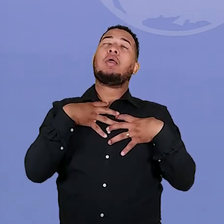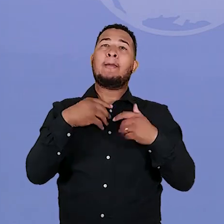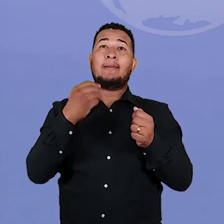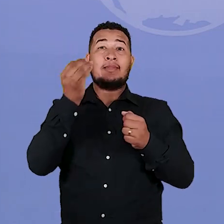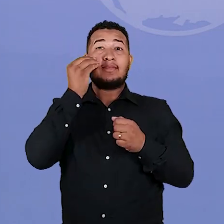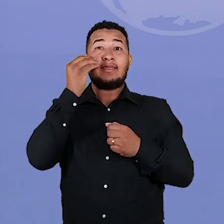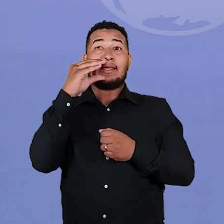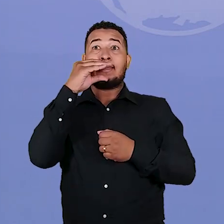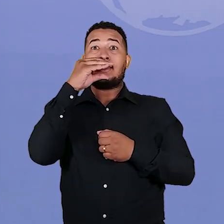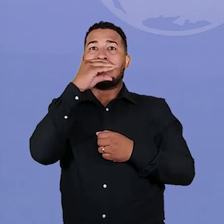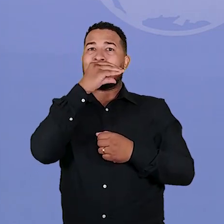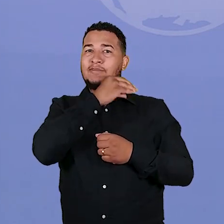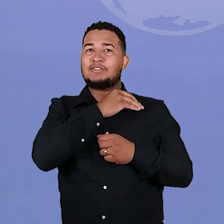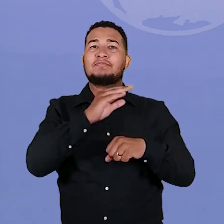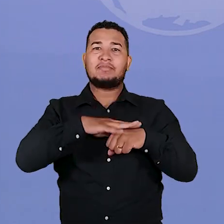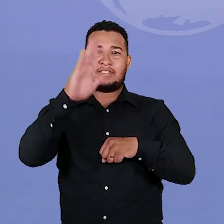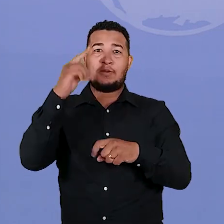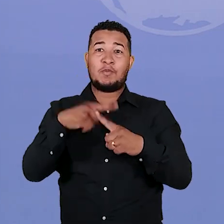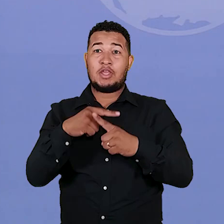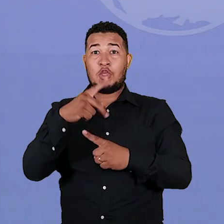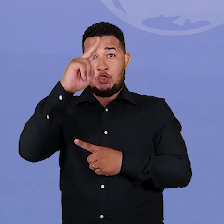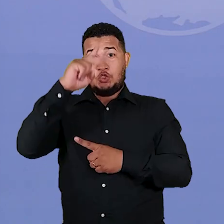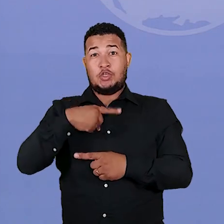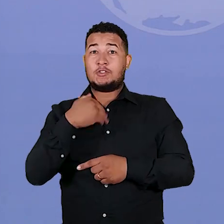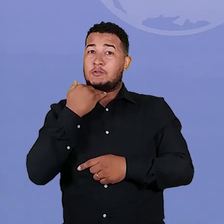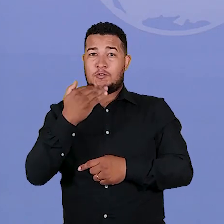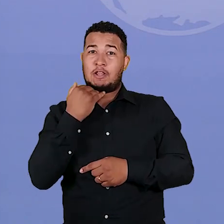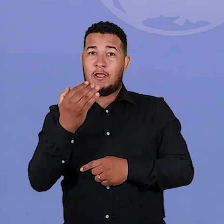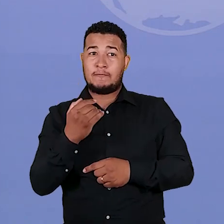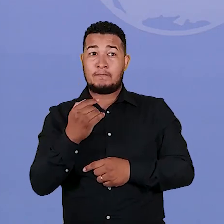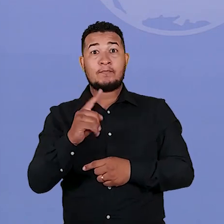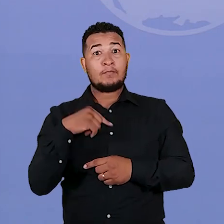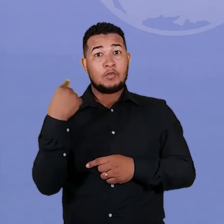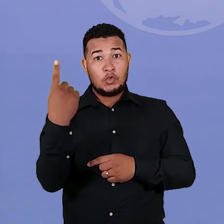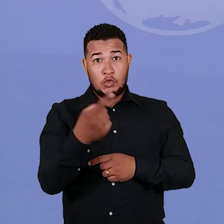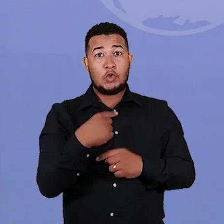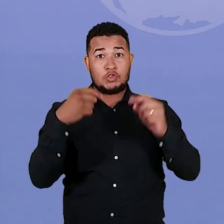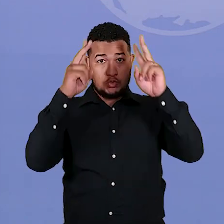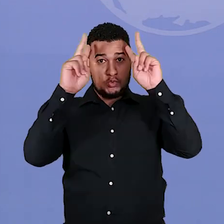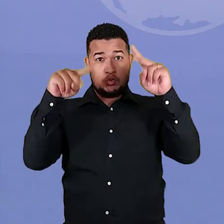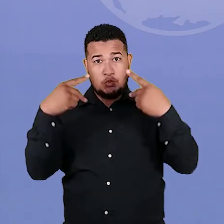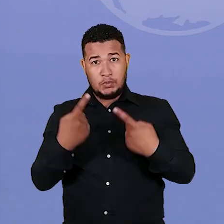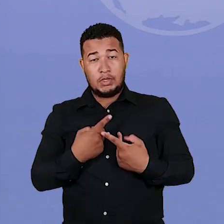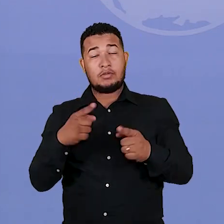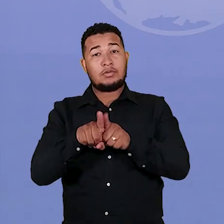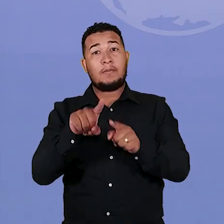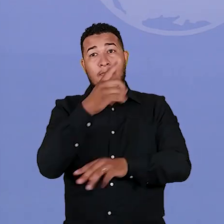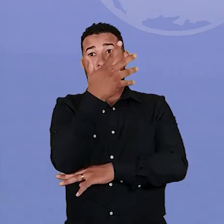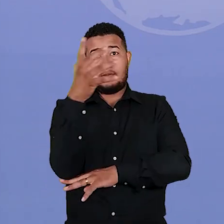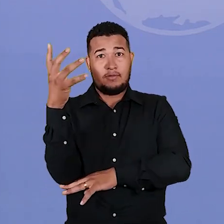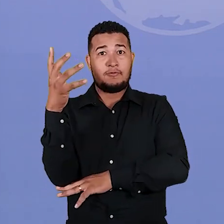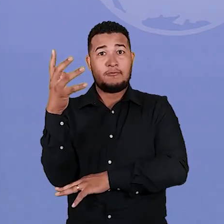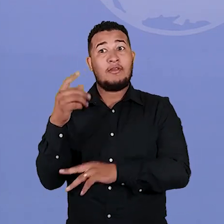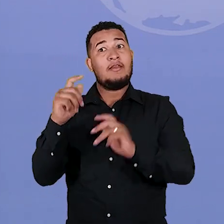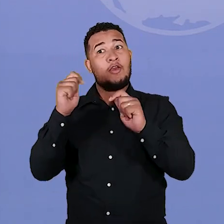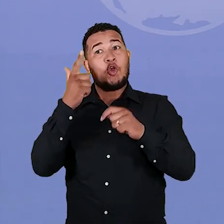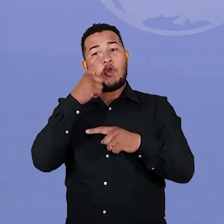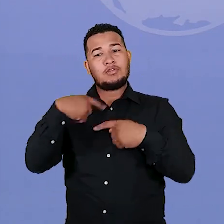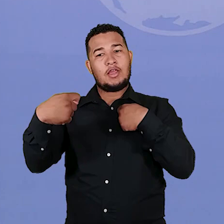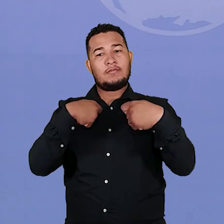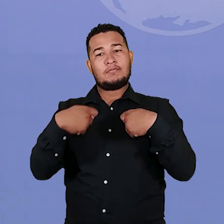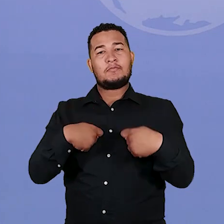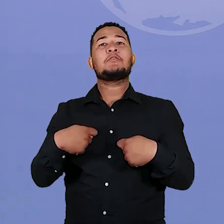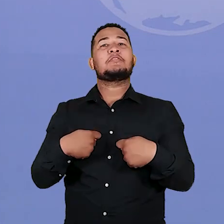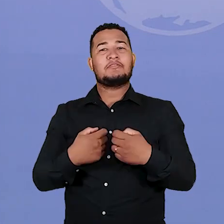no sol, porque ele está se esquentando. Ele não consegue fazer isso sozinho. Enquanto nós, os mamíferos, né, e as aves, a gente consegue manter a